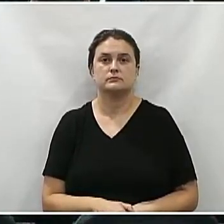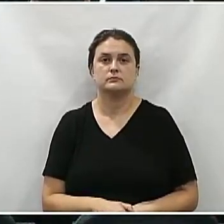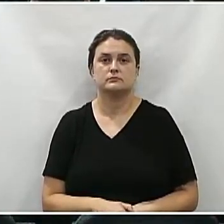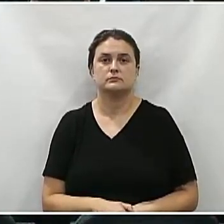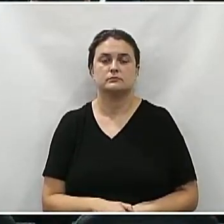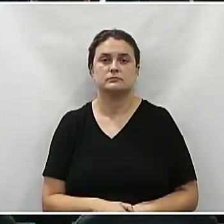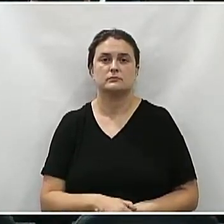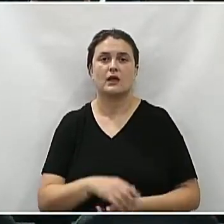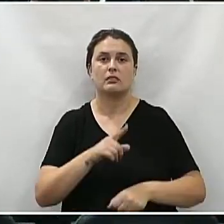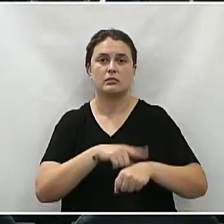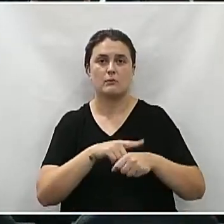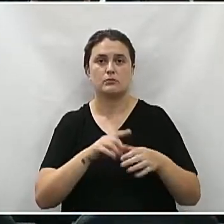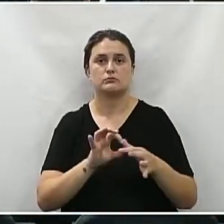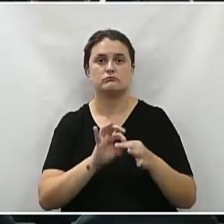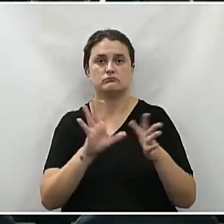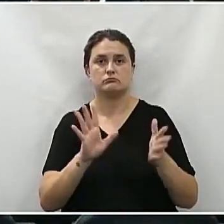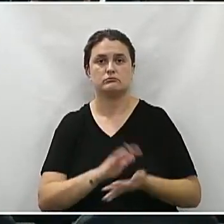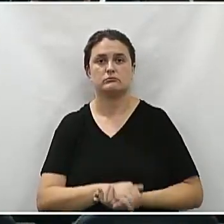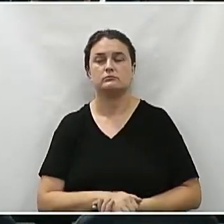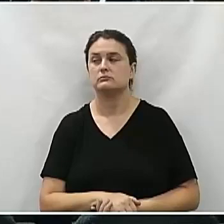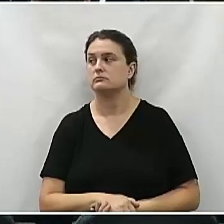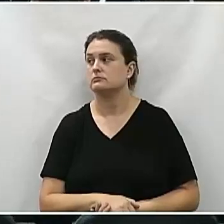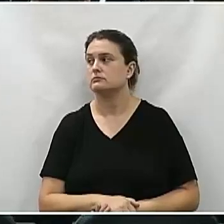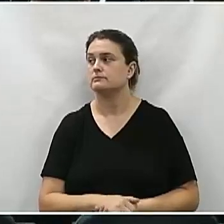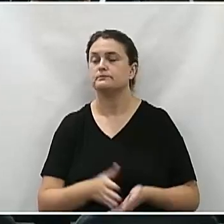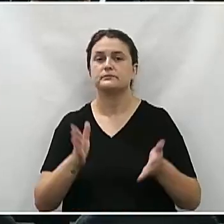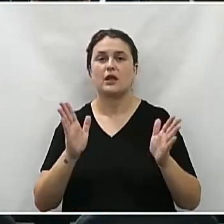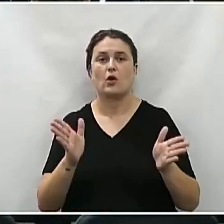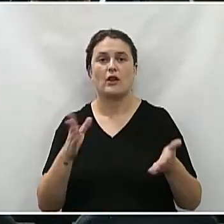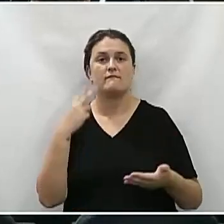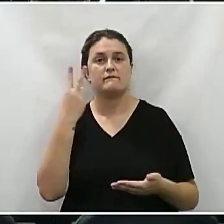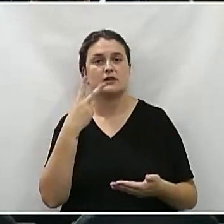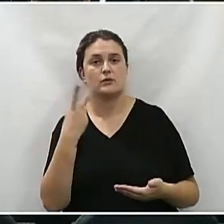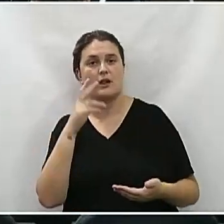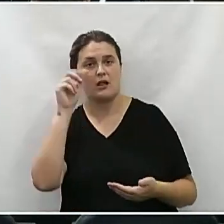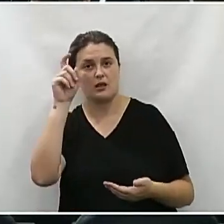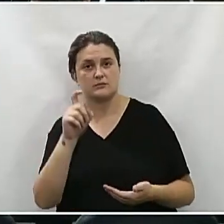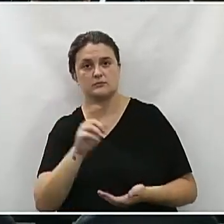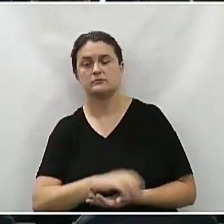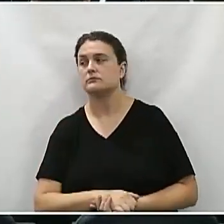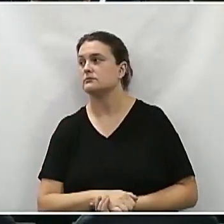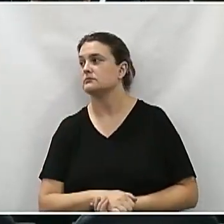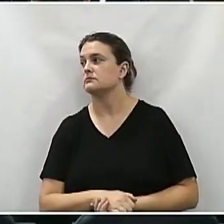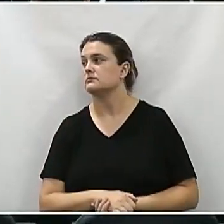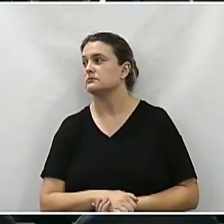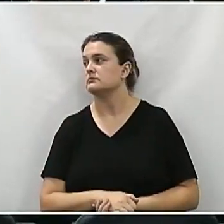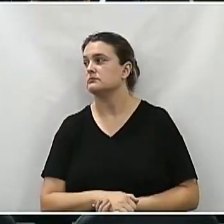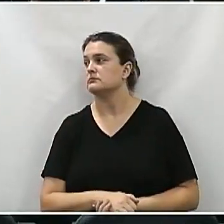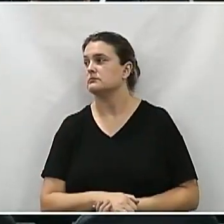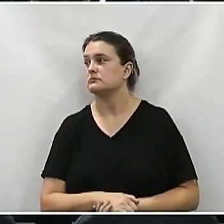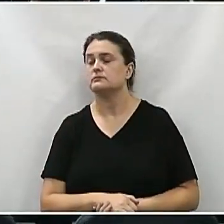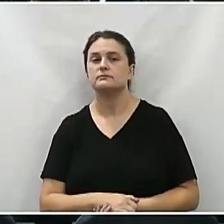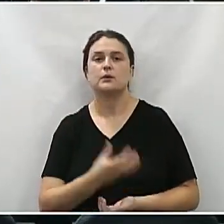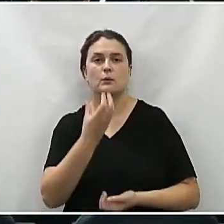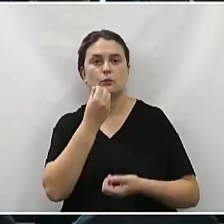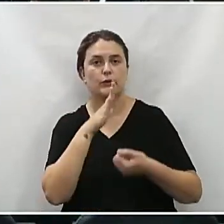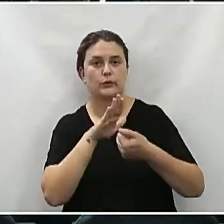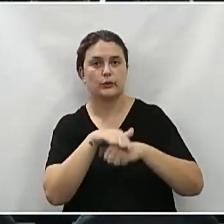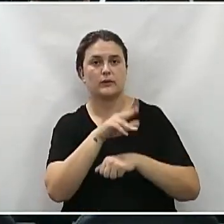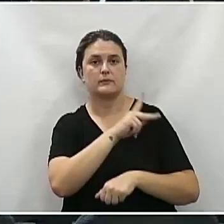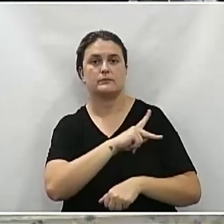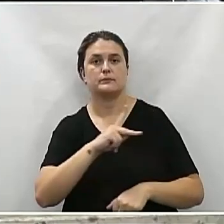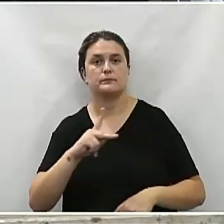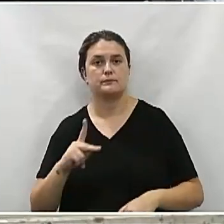A palavra continua em aberto com a palavra o vereador Alex Anastácio. Agora, boa noite, senhor